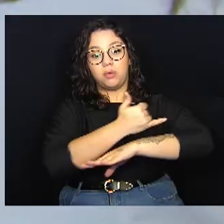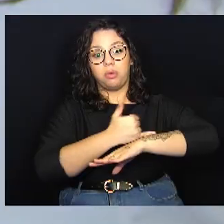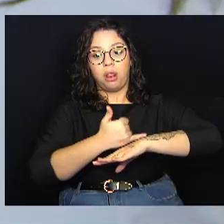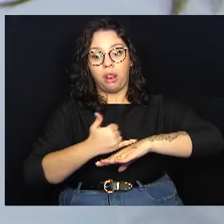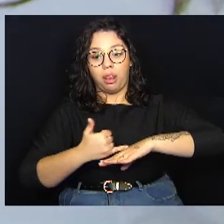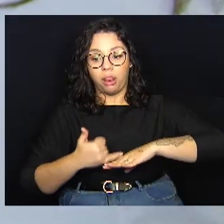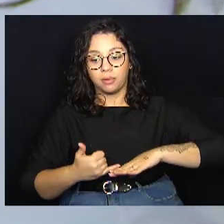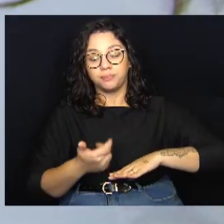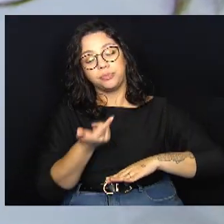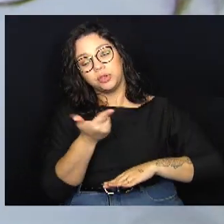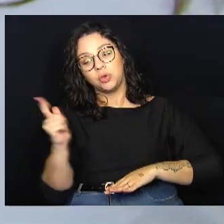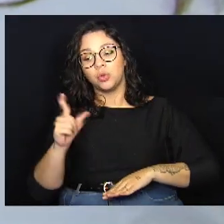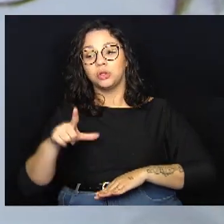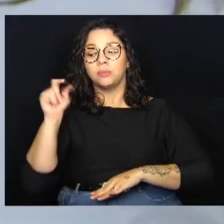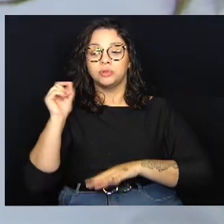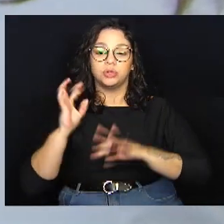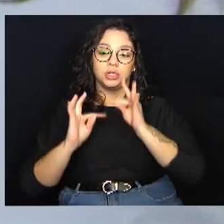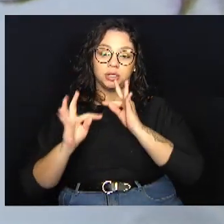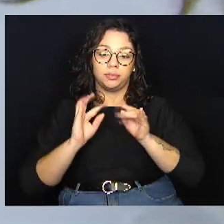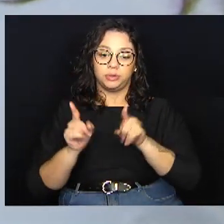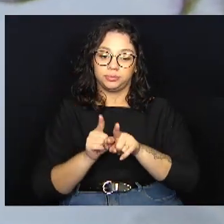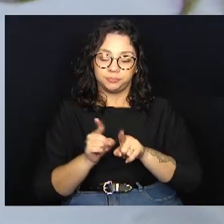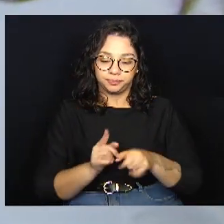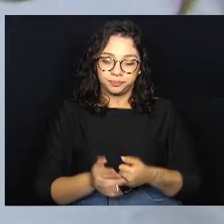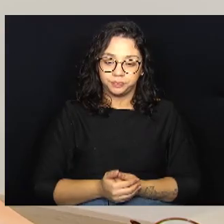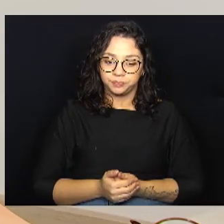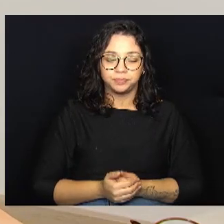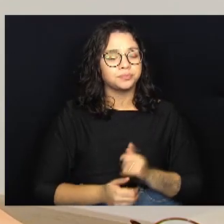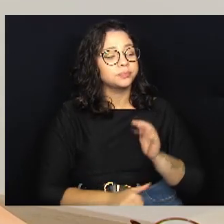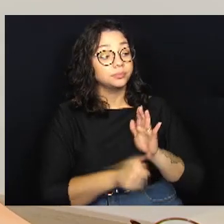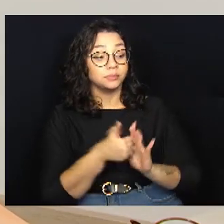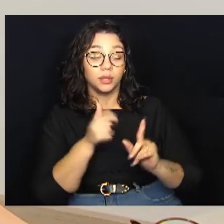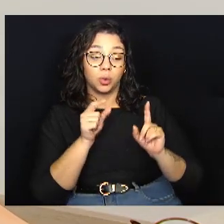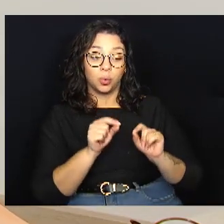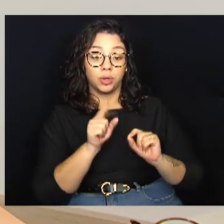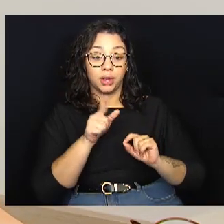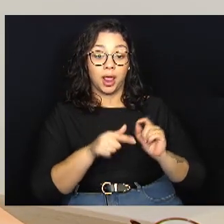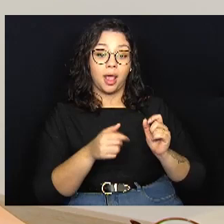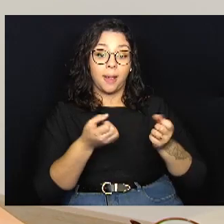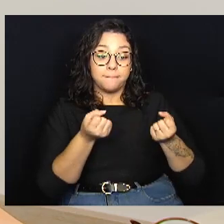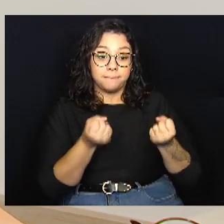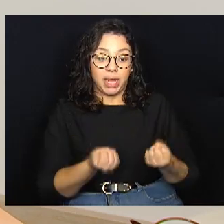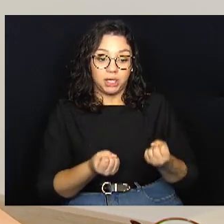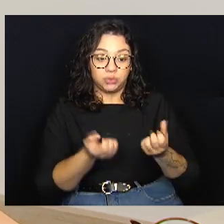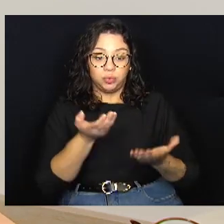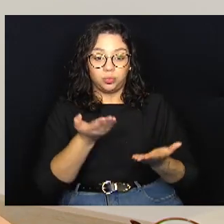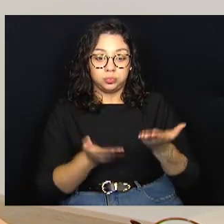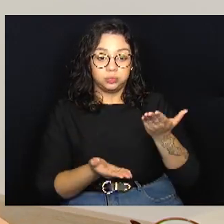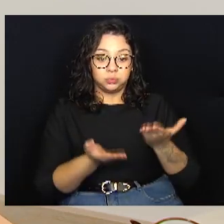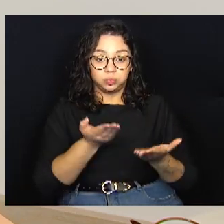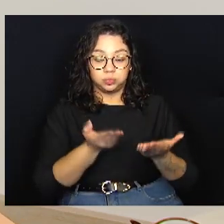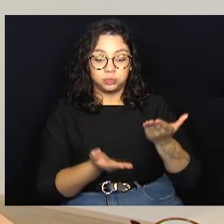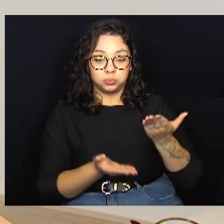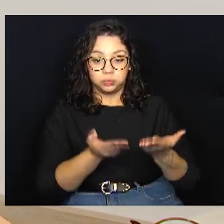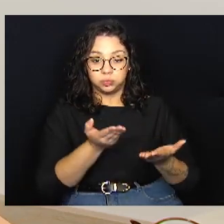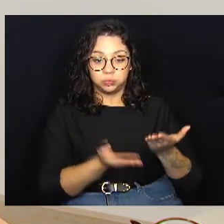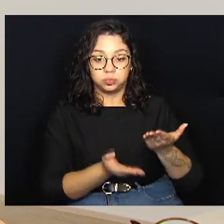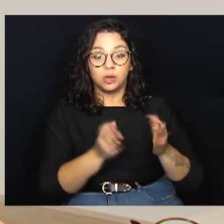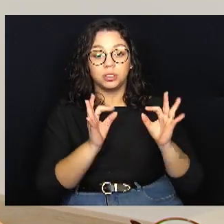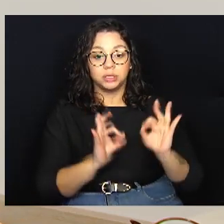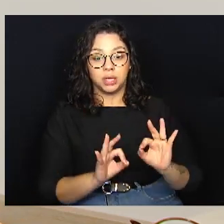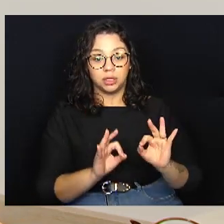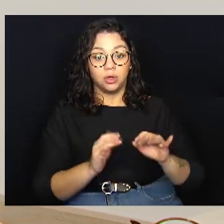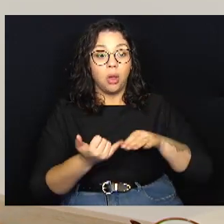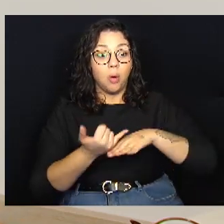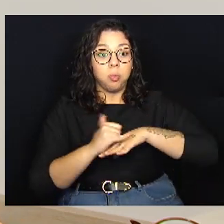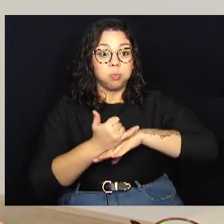volume. E ainda há outras opções de tratamento. Primeiro é manter o peso num certo